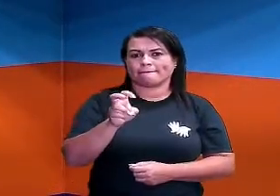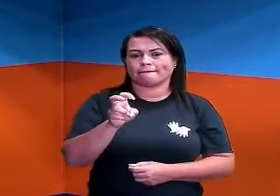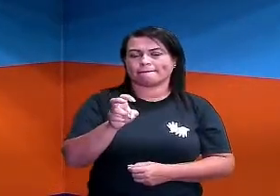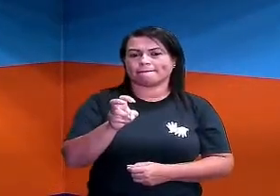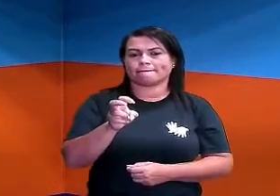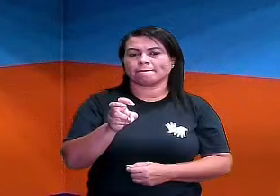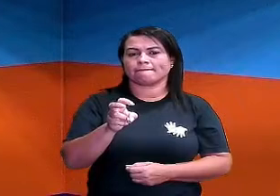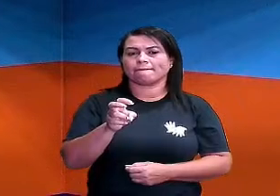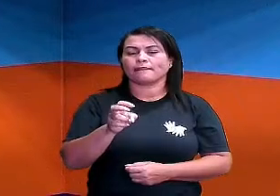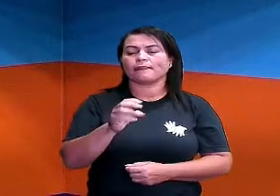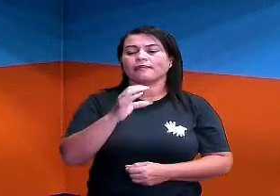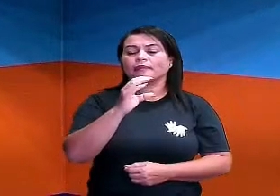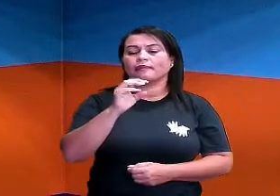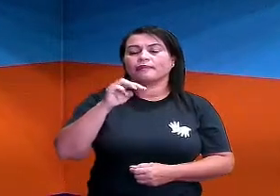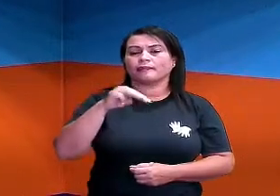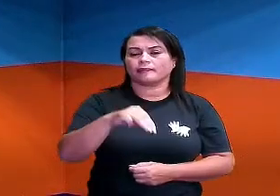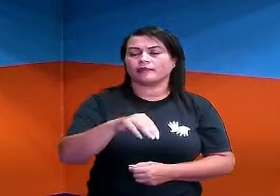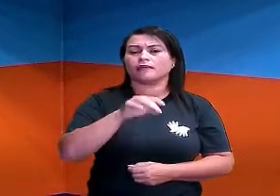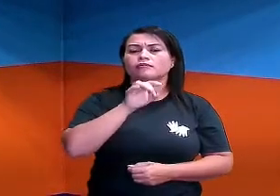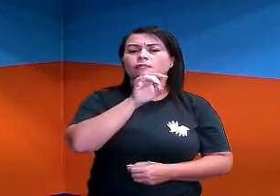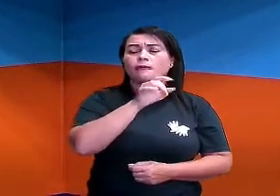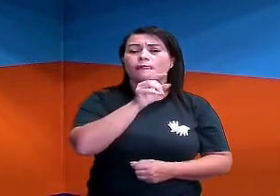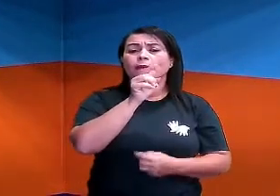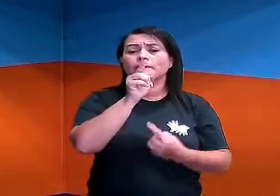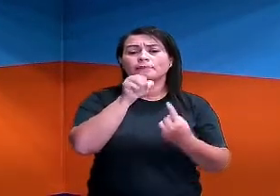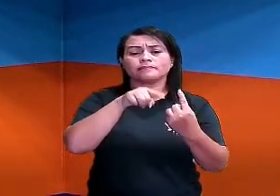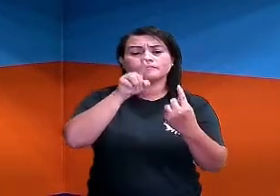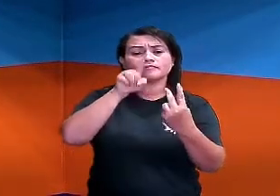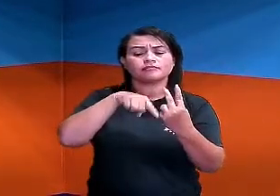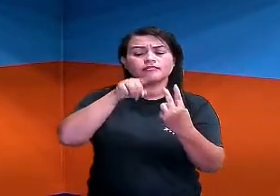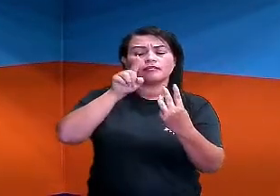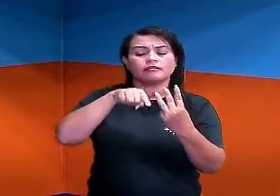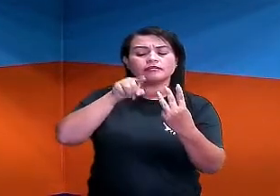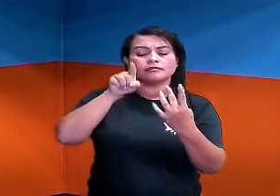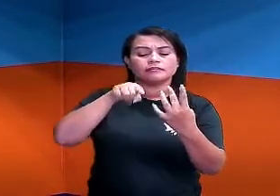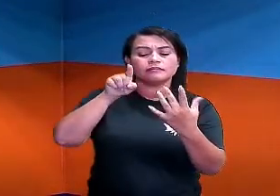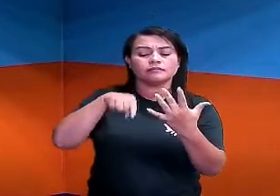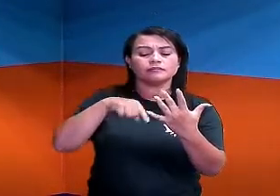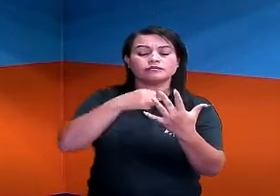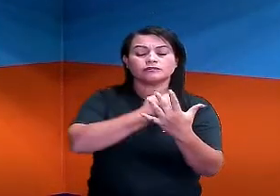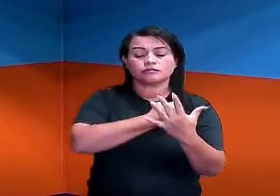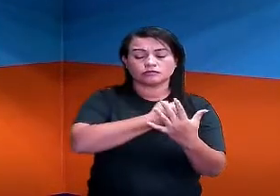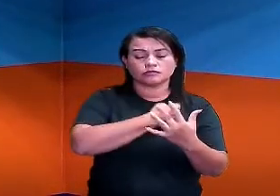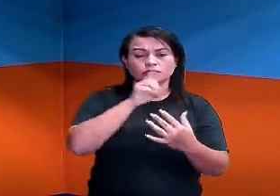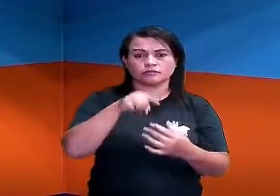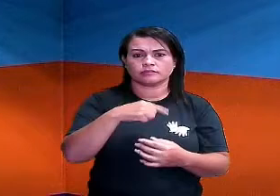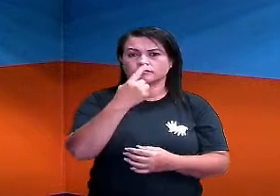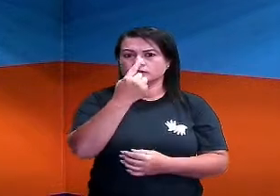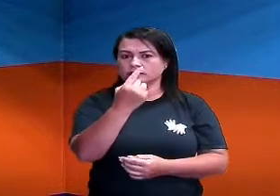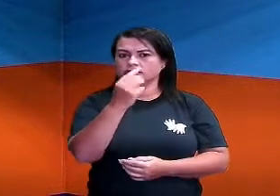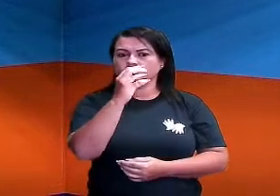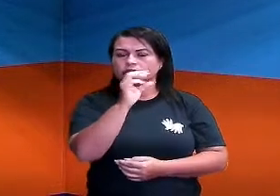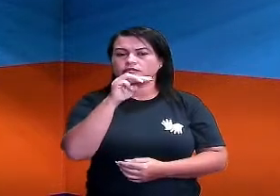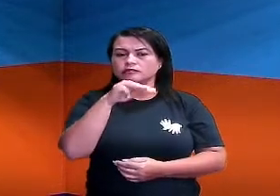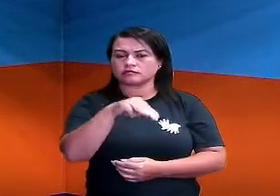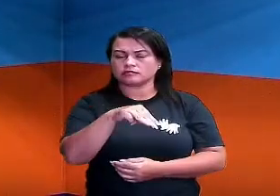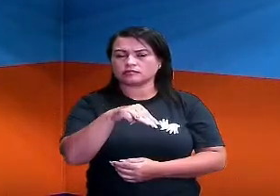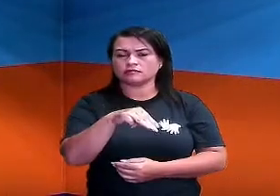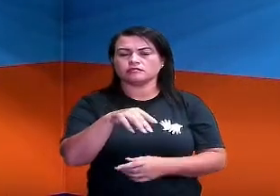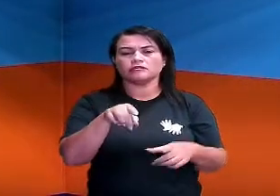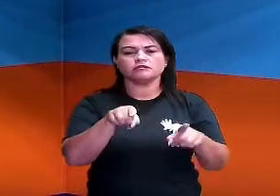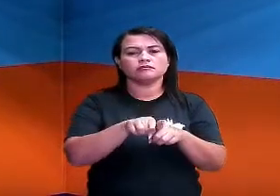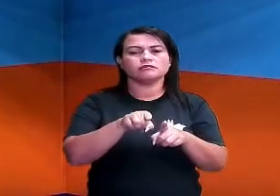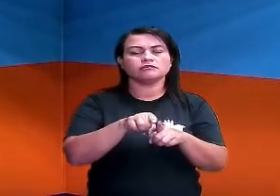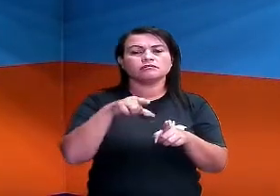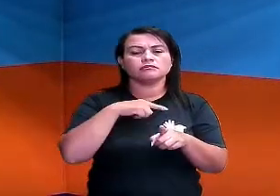certo? Então, cada númerozinho que tem na régua é o centímetro. Cada númerozinho que tem na fita métrica, a